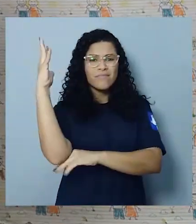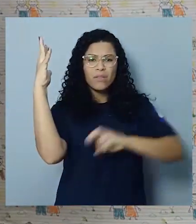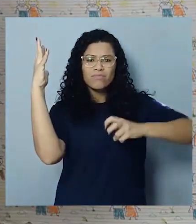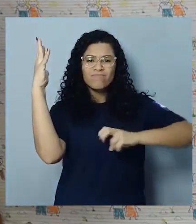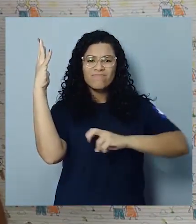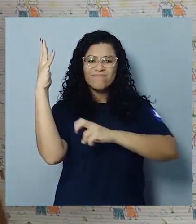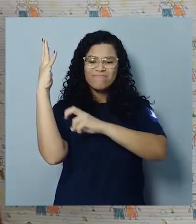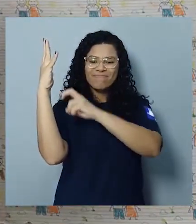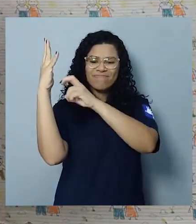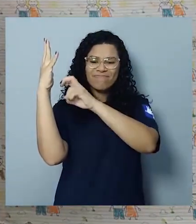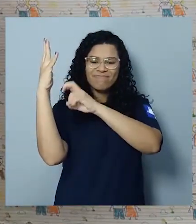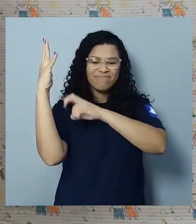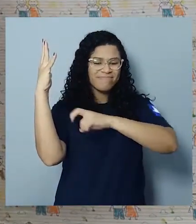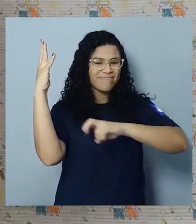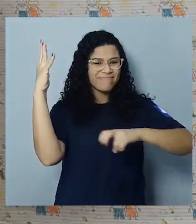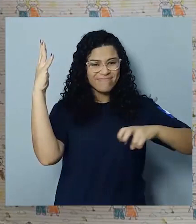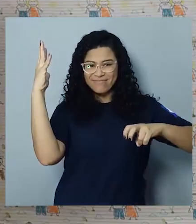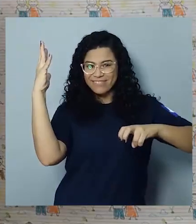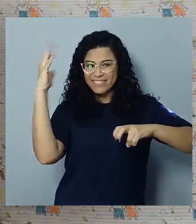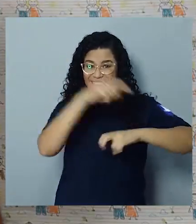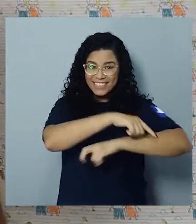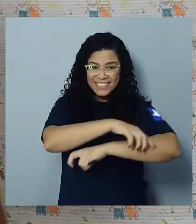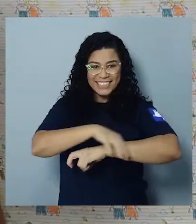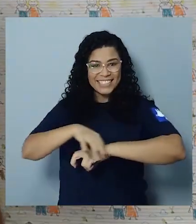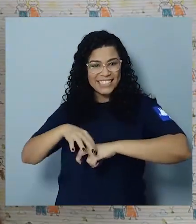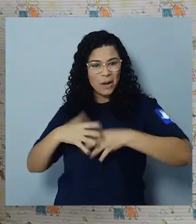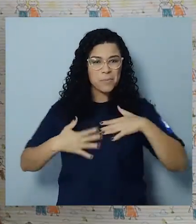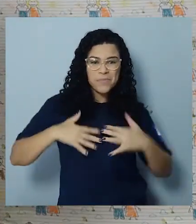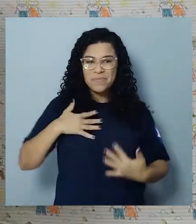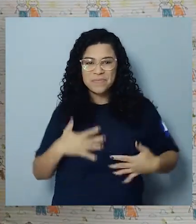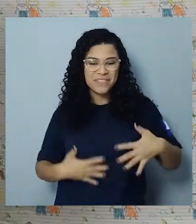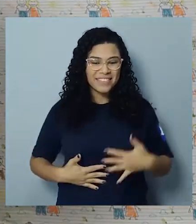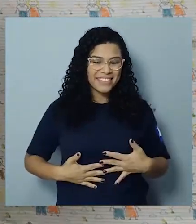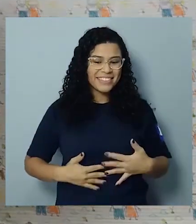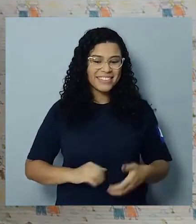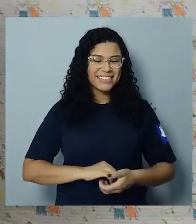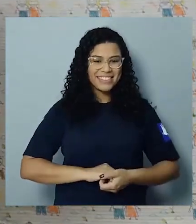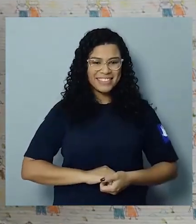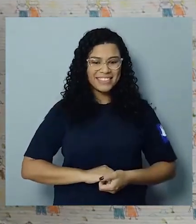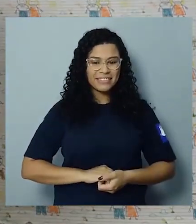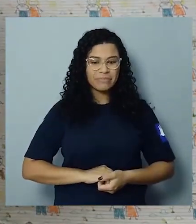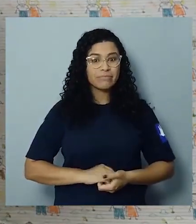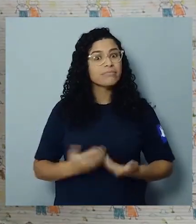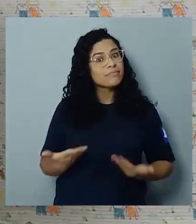de limão triste então ela tem